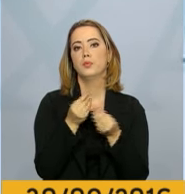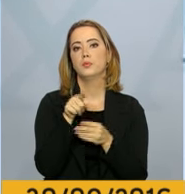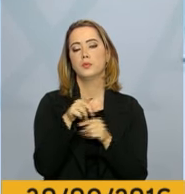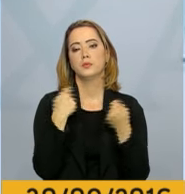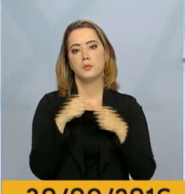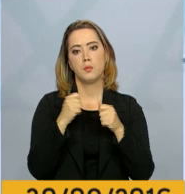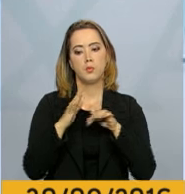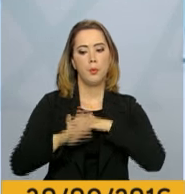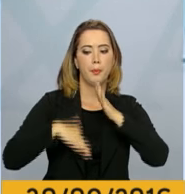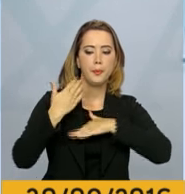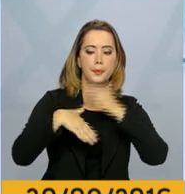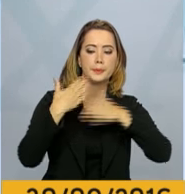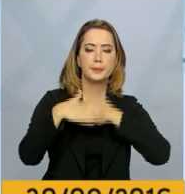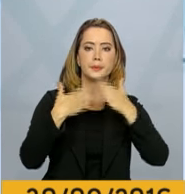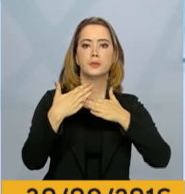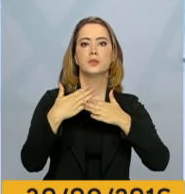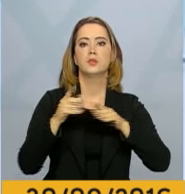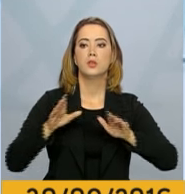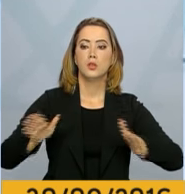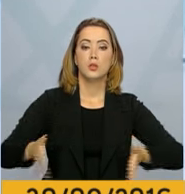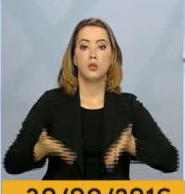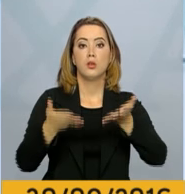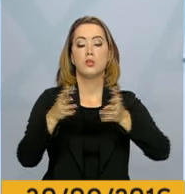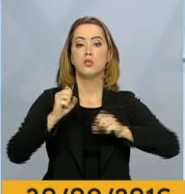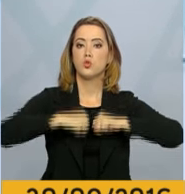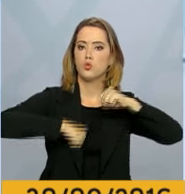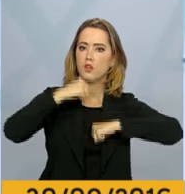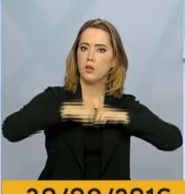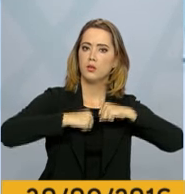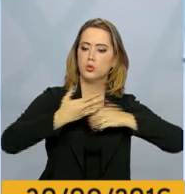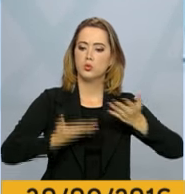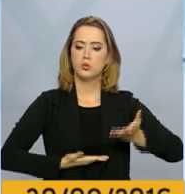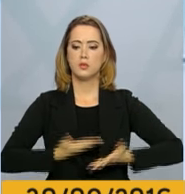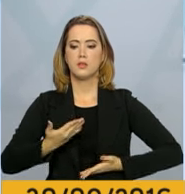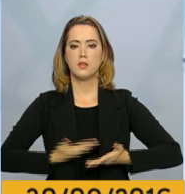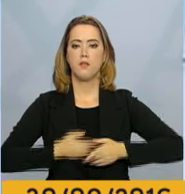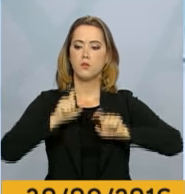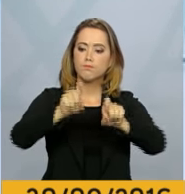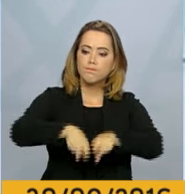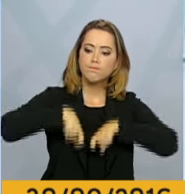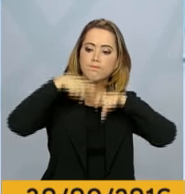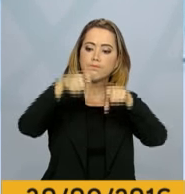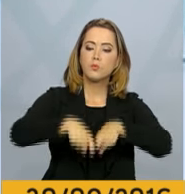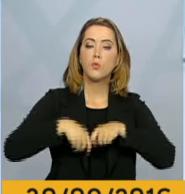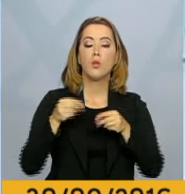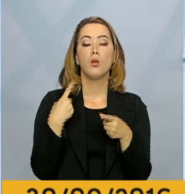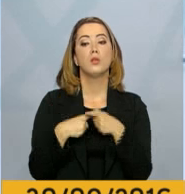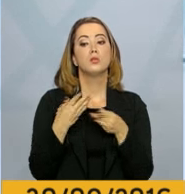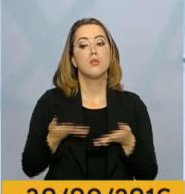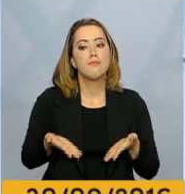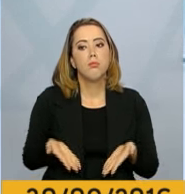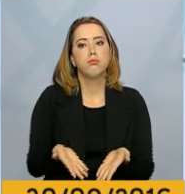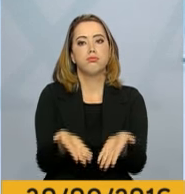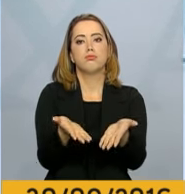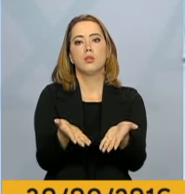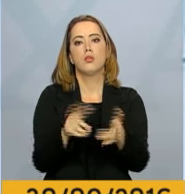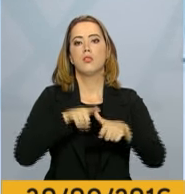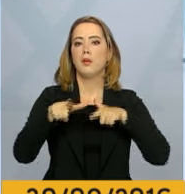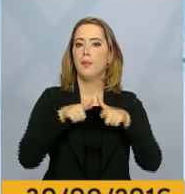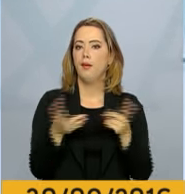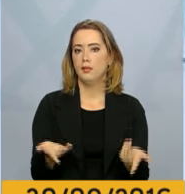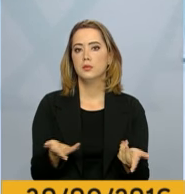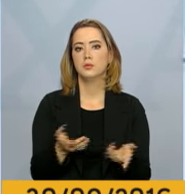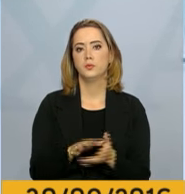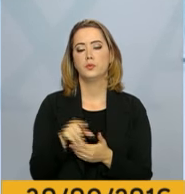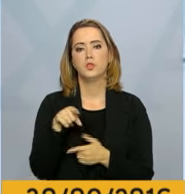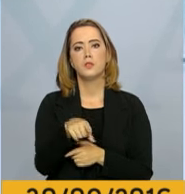aumentar a produção. Você precisa incentivar a indústria, o setor de serviços, o agronegócio, que é assim que se criam empregos. Se você